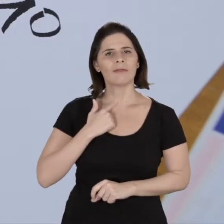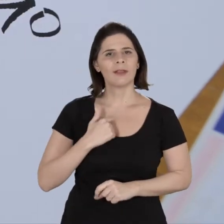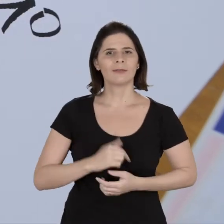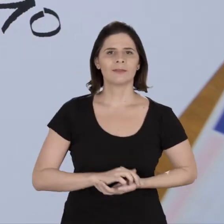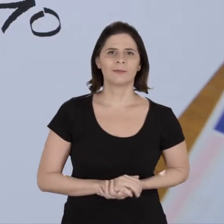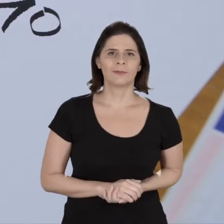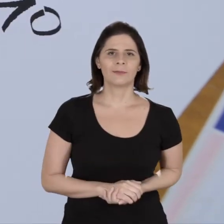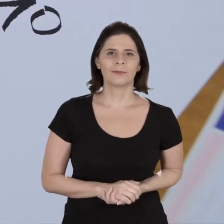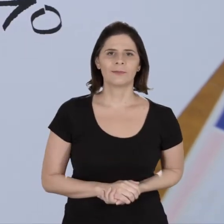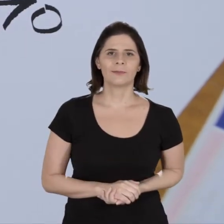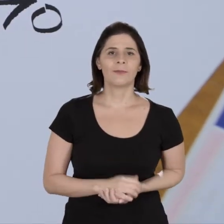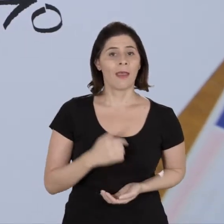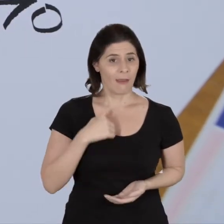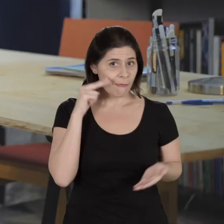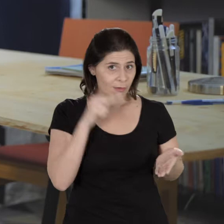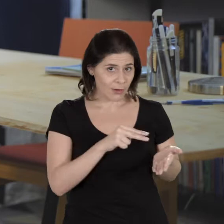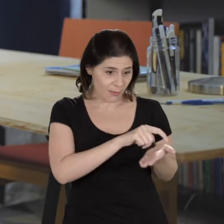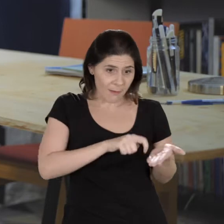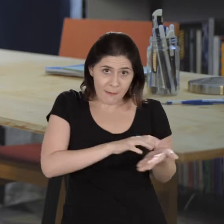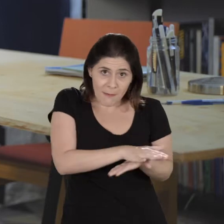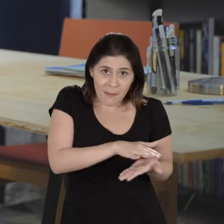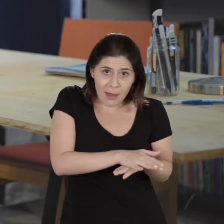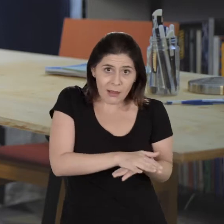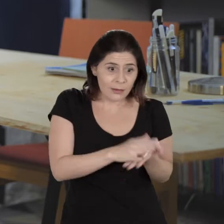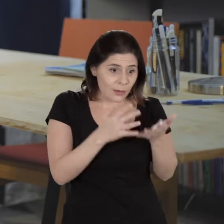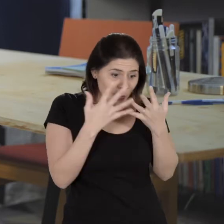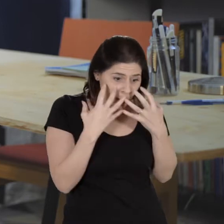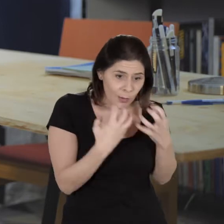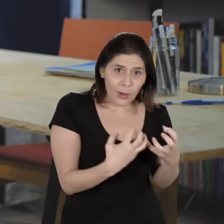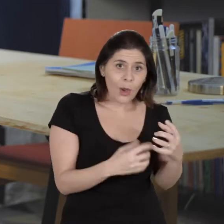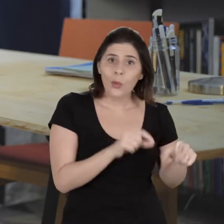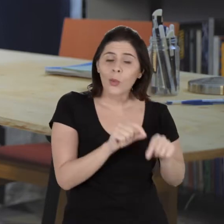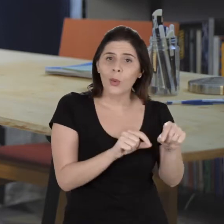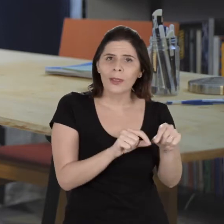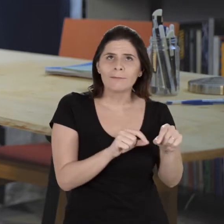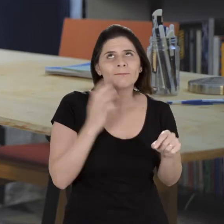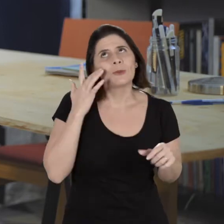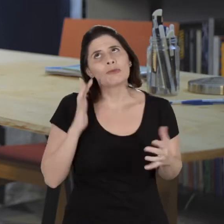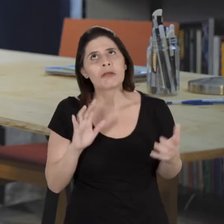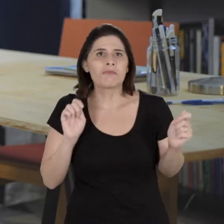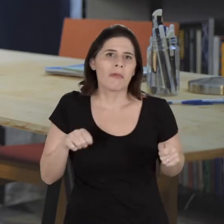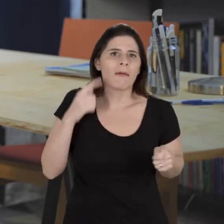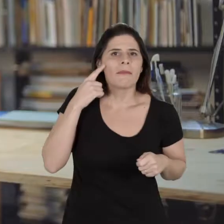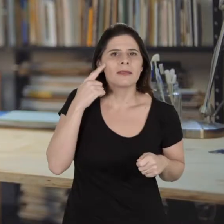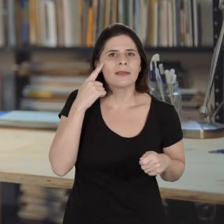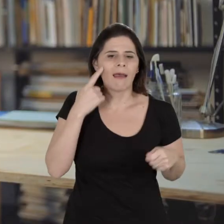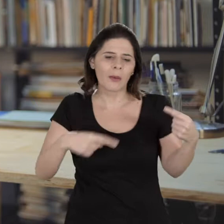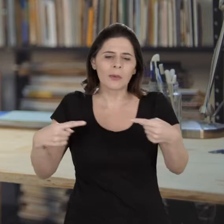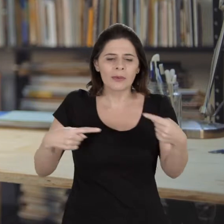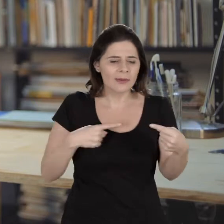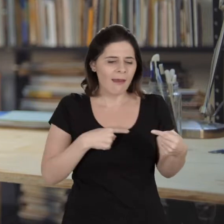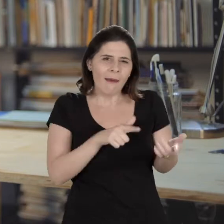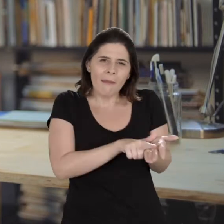O que me atrai no impresso, não sei, posso entrar numa discussão romântica sobre a sedução